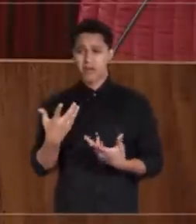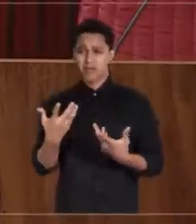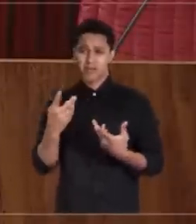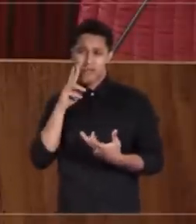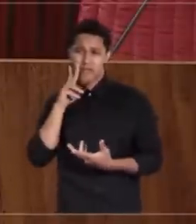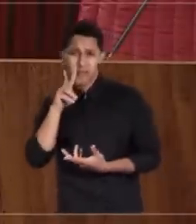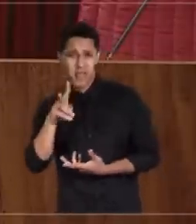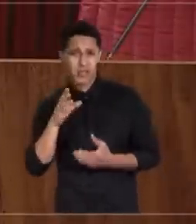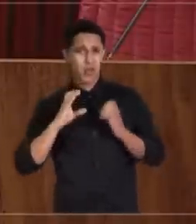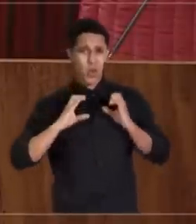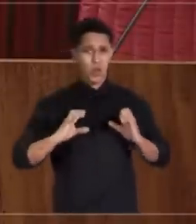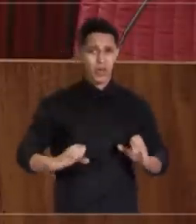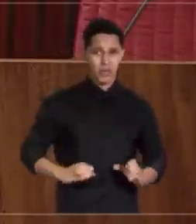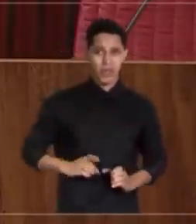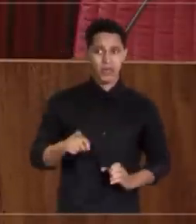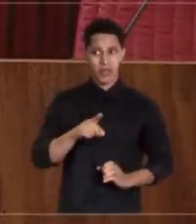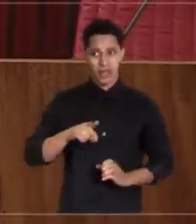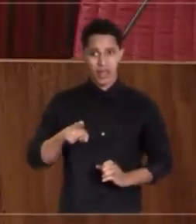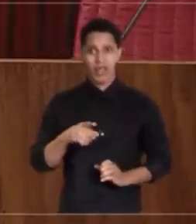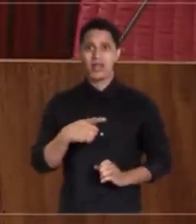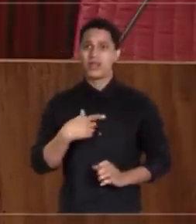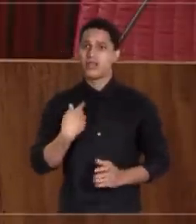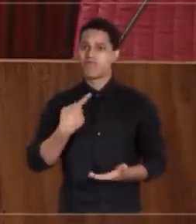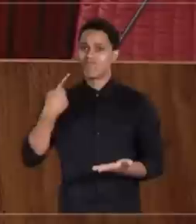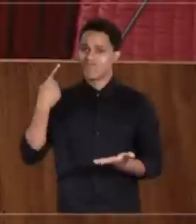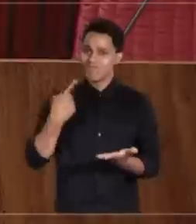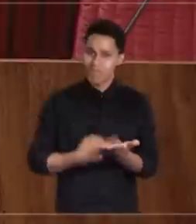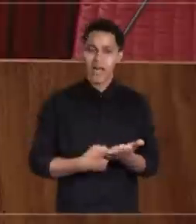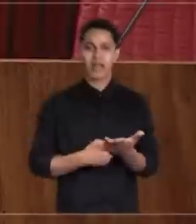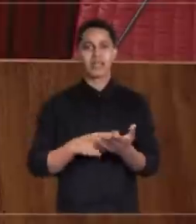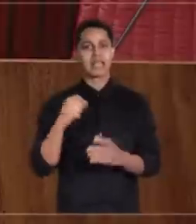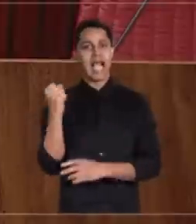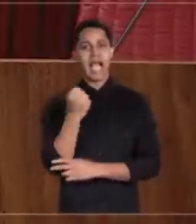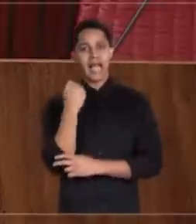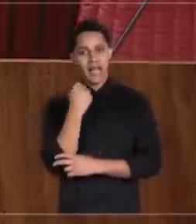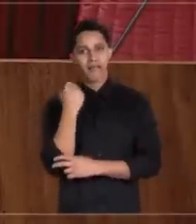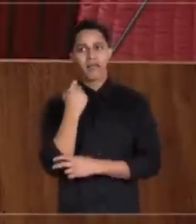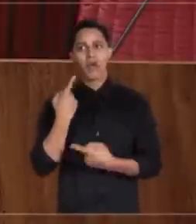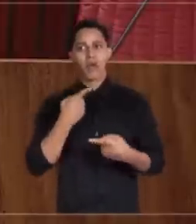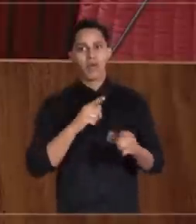ele que justifique a aplicação das graves sanções previstas no artigo